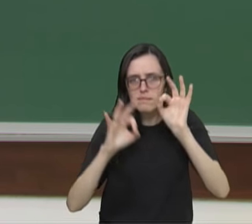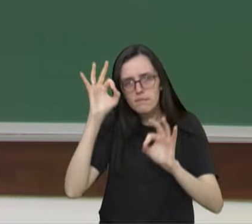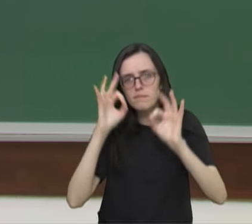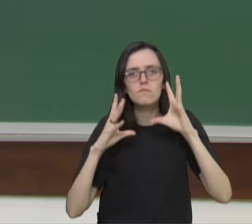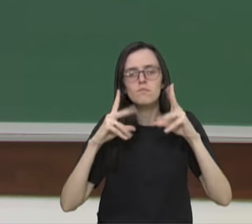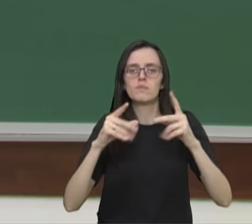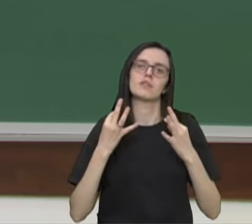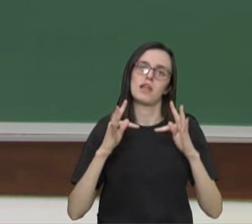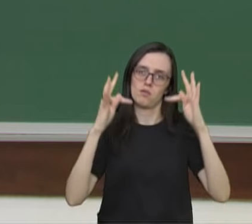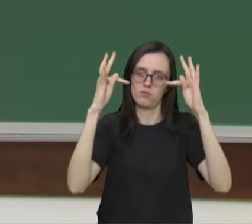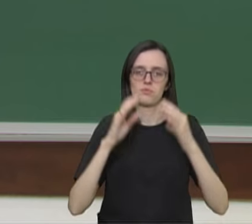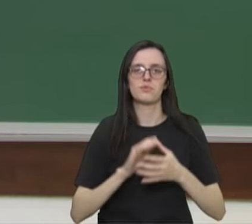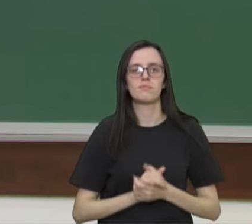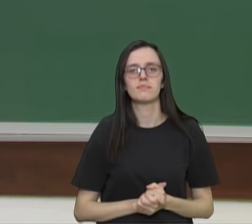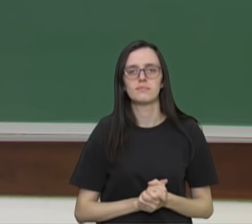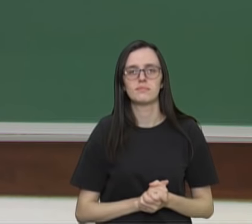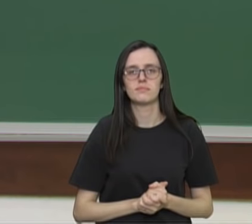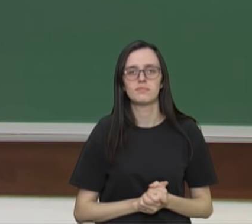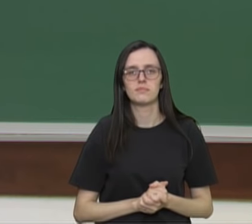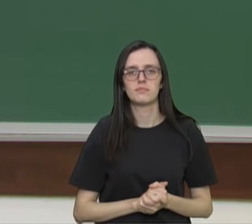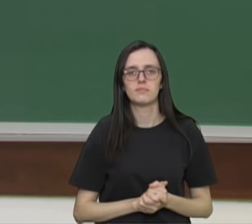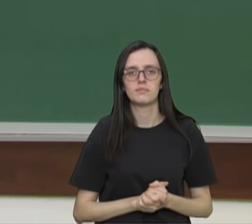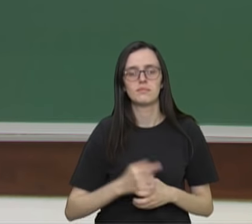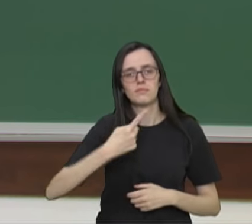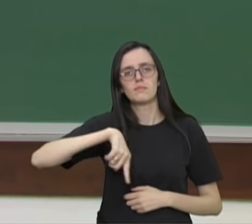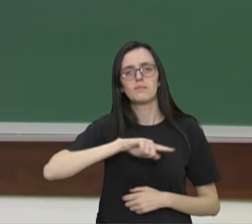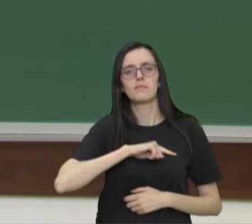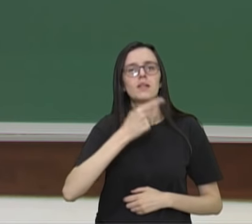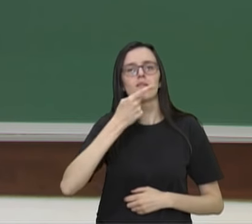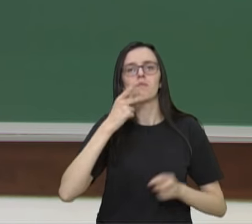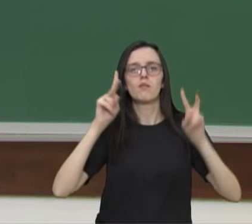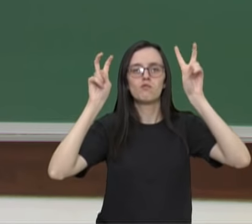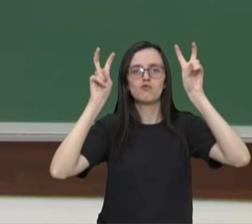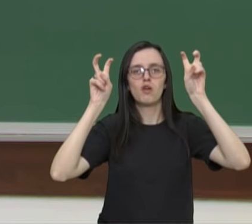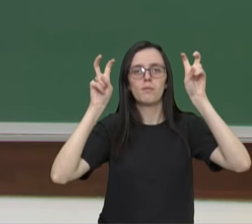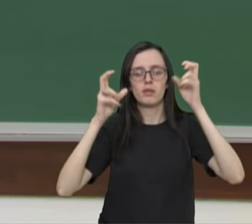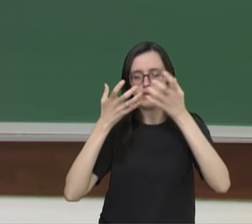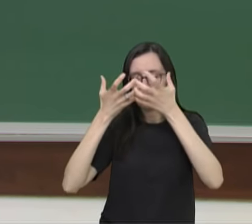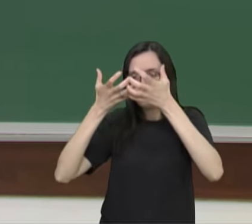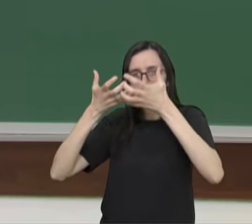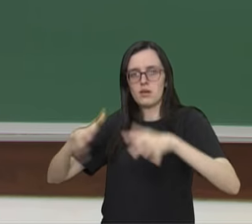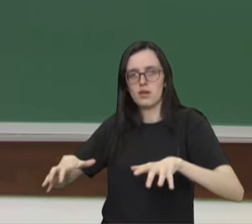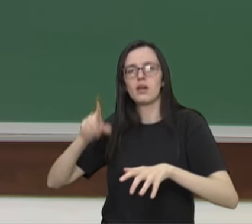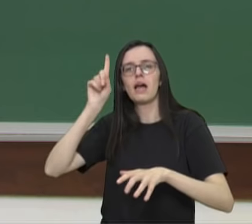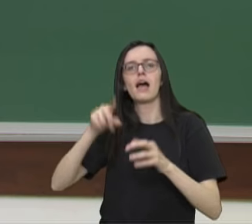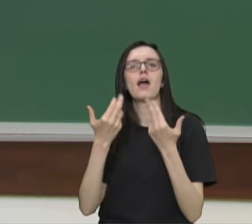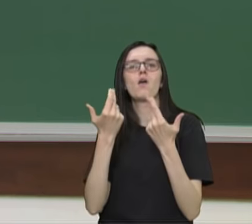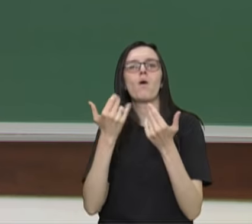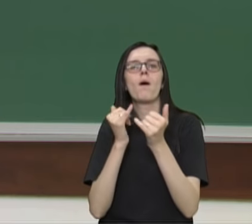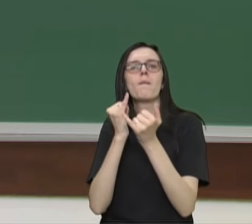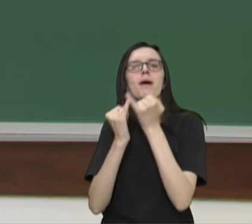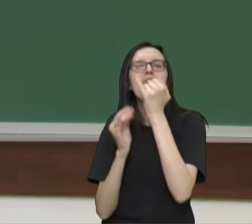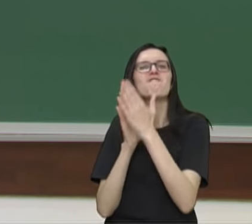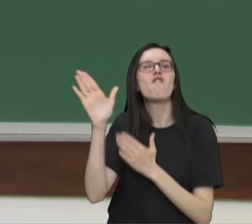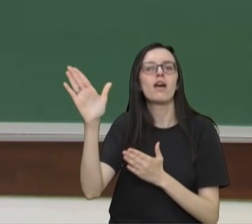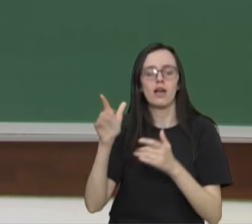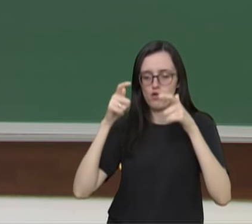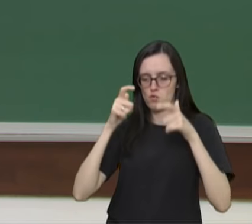aí tecnológico tá ok quando nós falamos de desaglomeração é o que é a fuga dessas indústrias